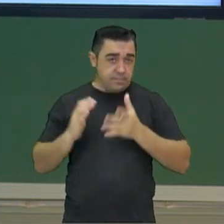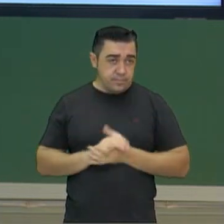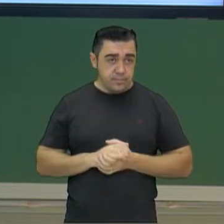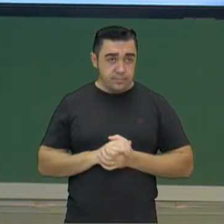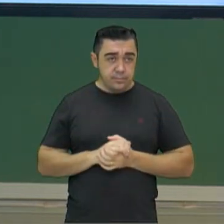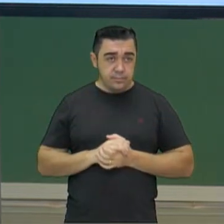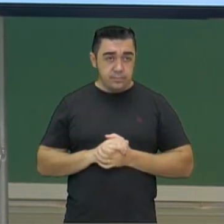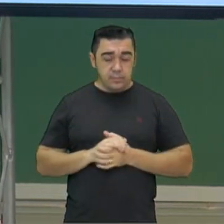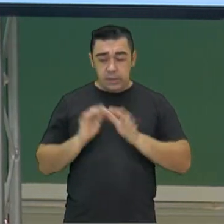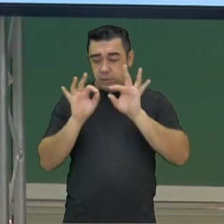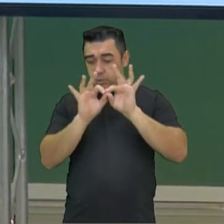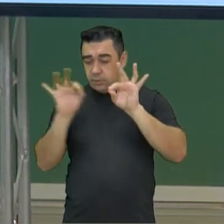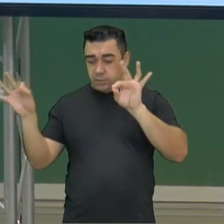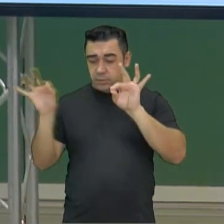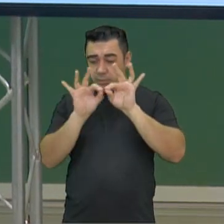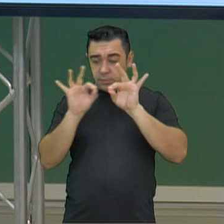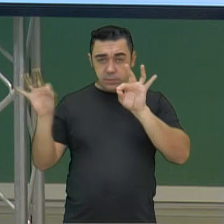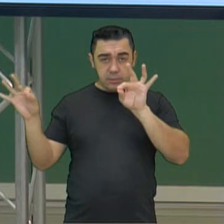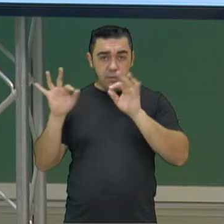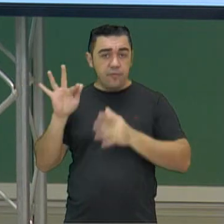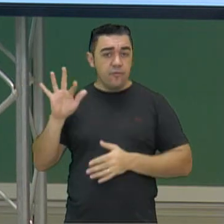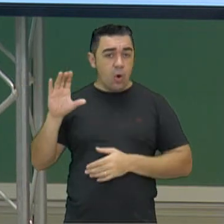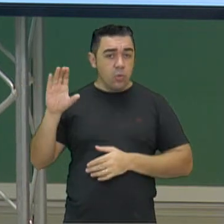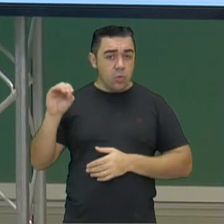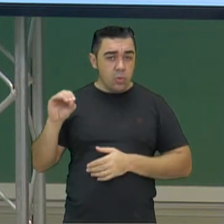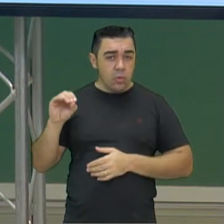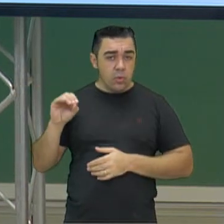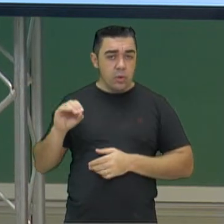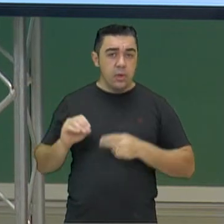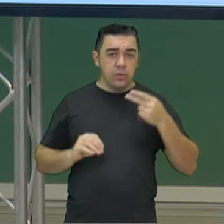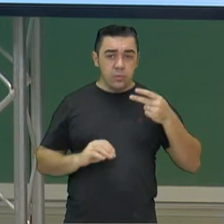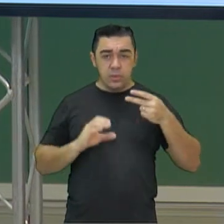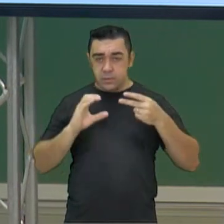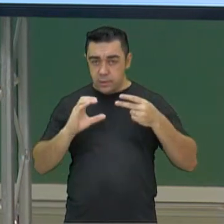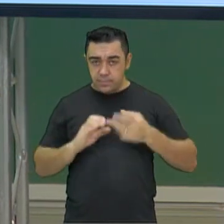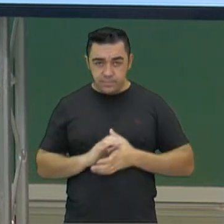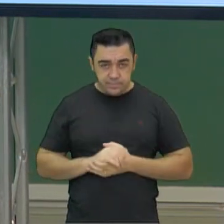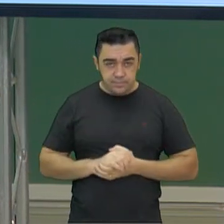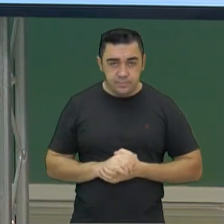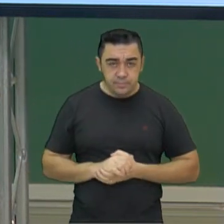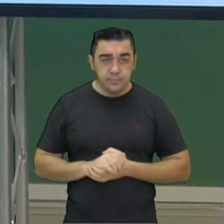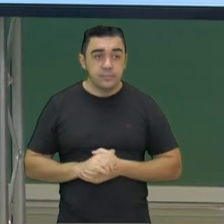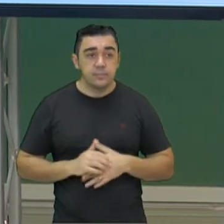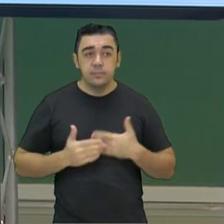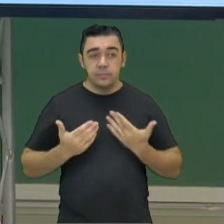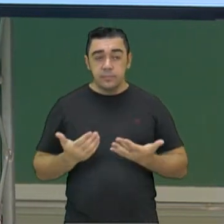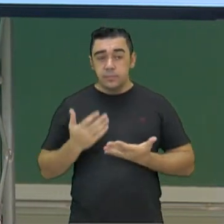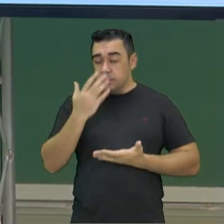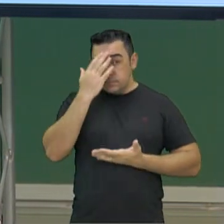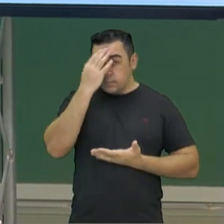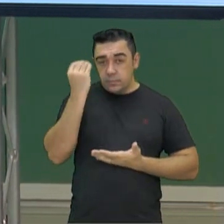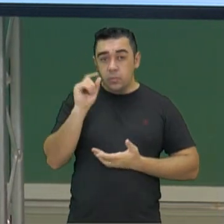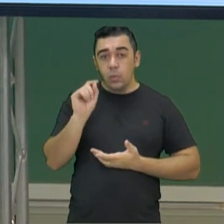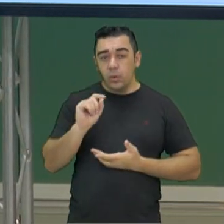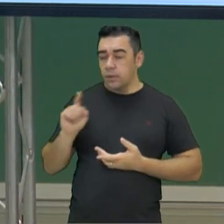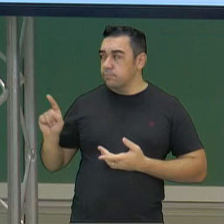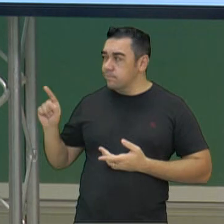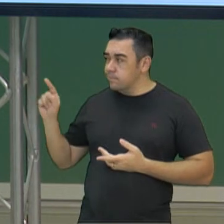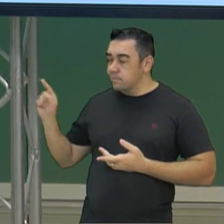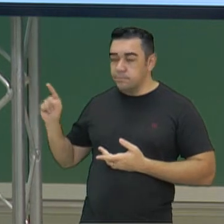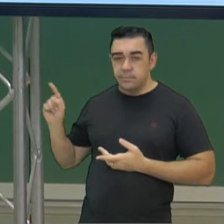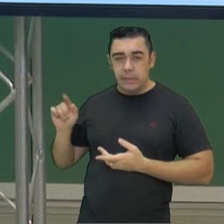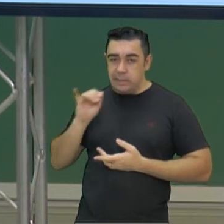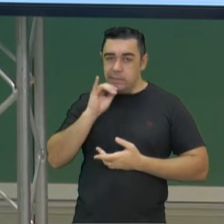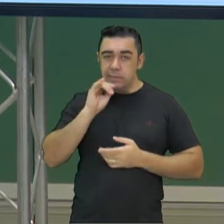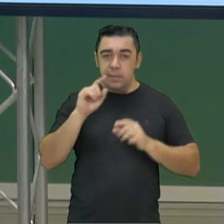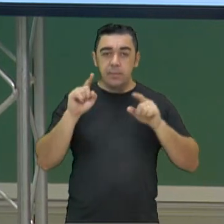distância focal entre os dois focos é 2C. Então, nós não podemos esquecer que para a